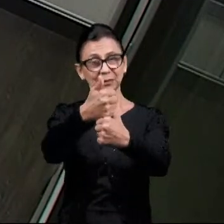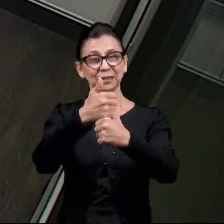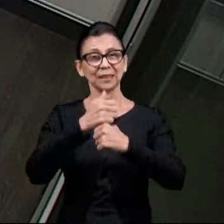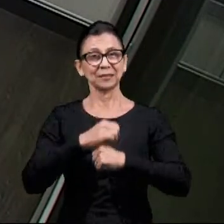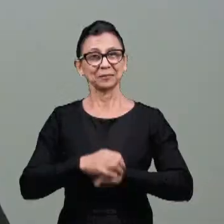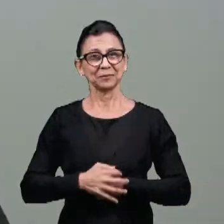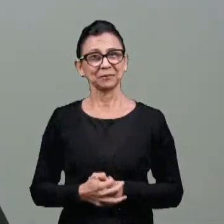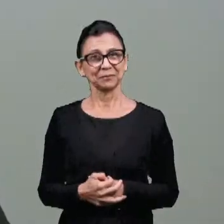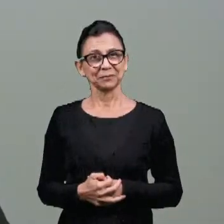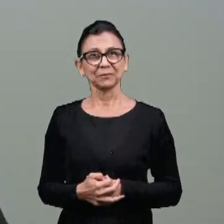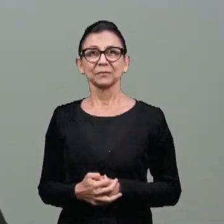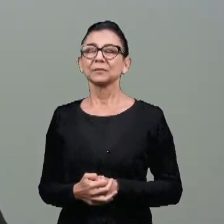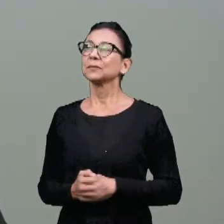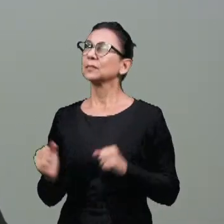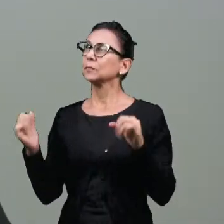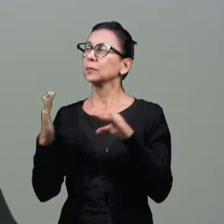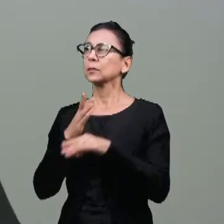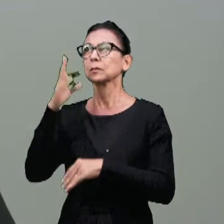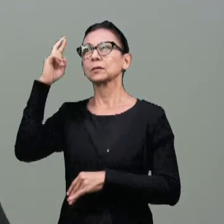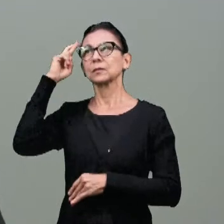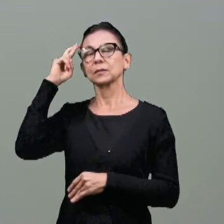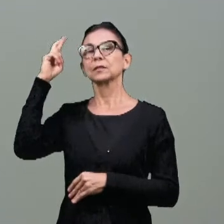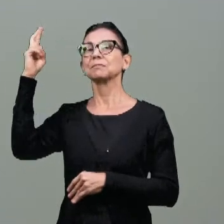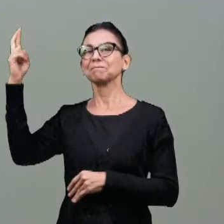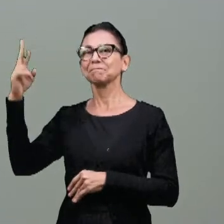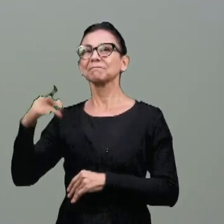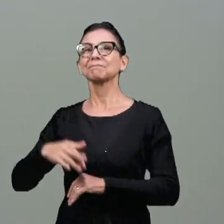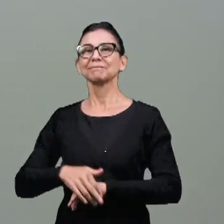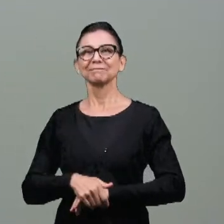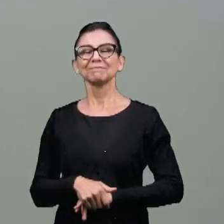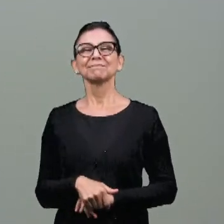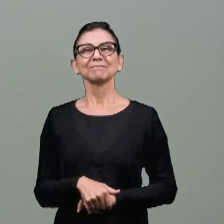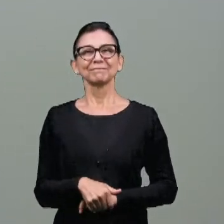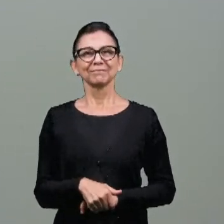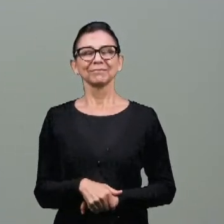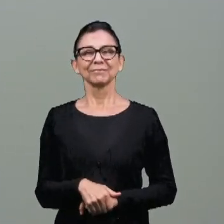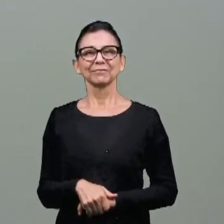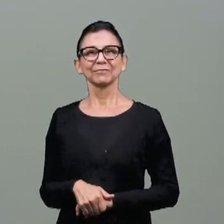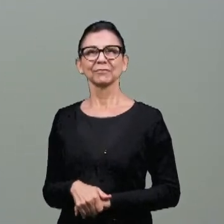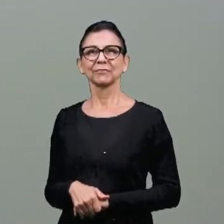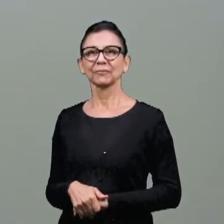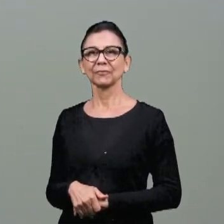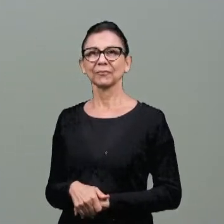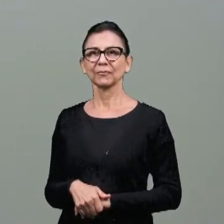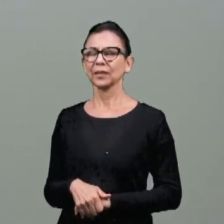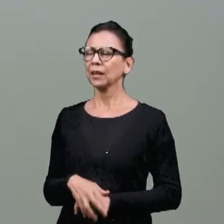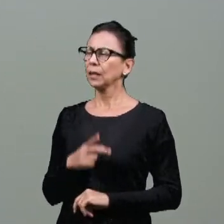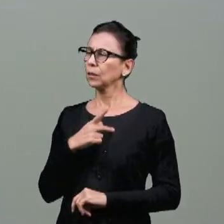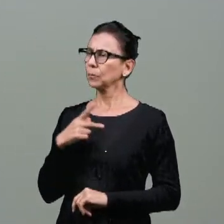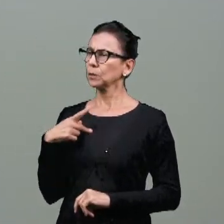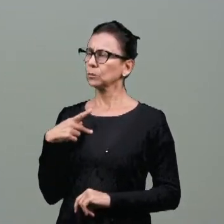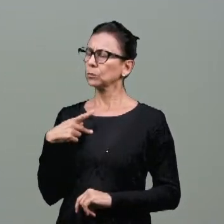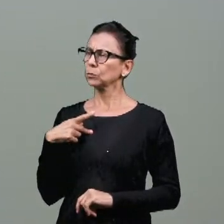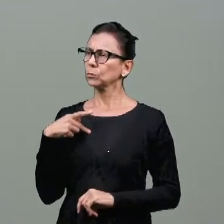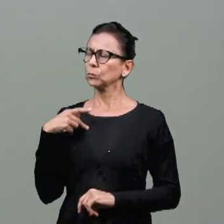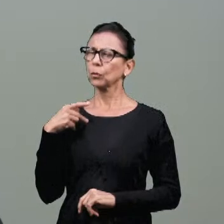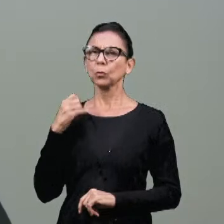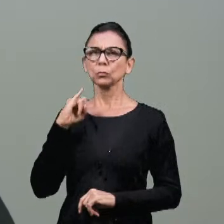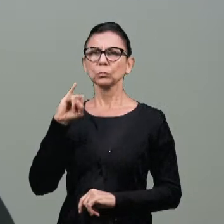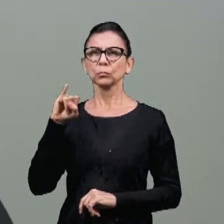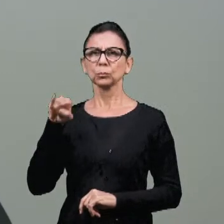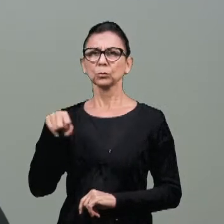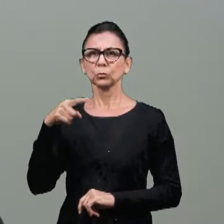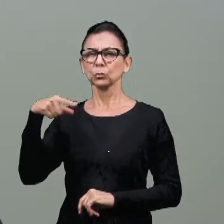nós glorificamos muito ao nome do Senhor por isso. O pastor João também é professor,